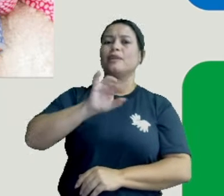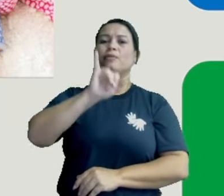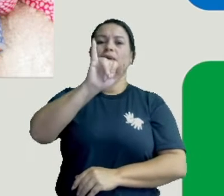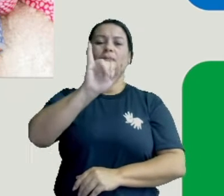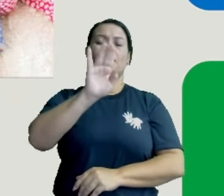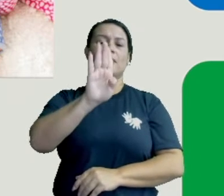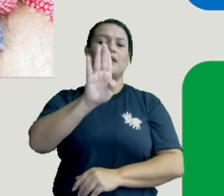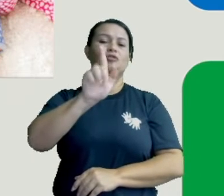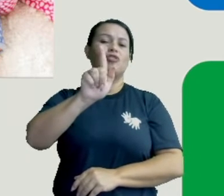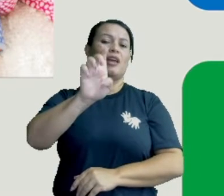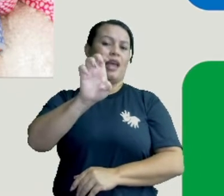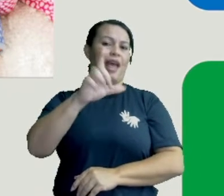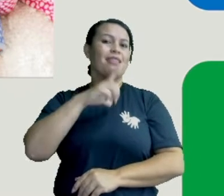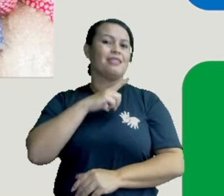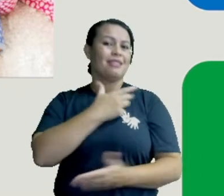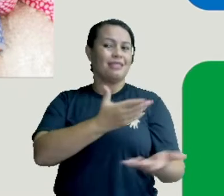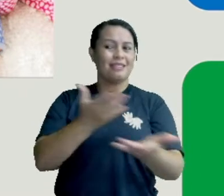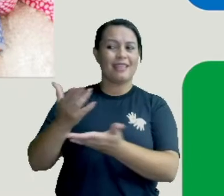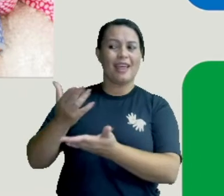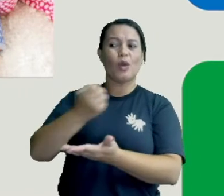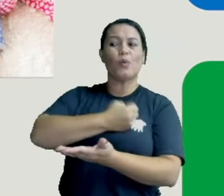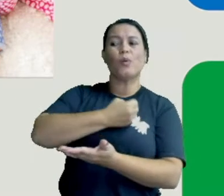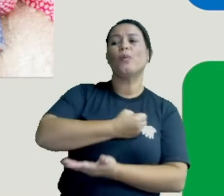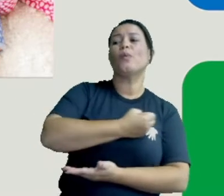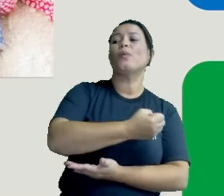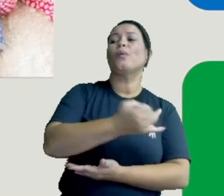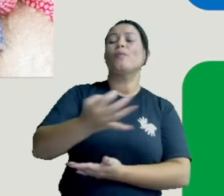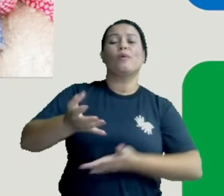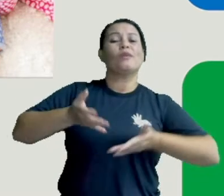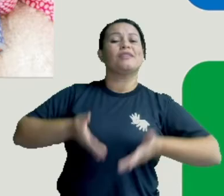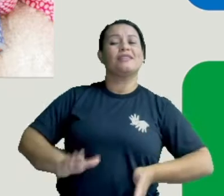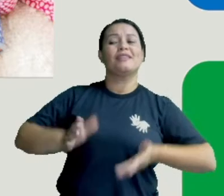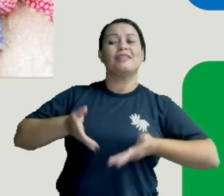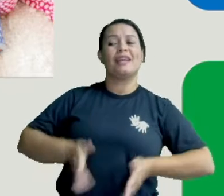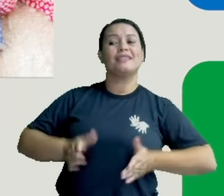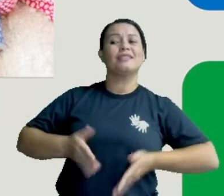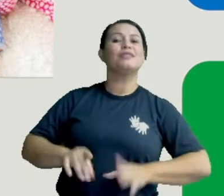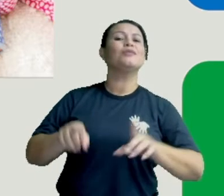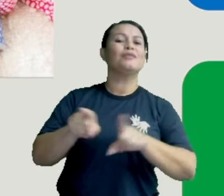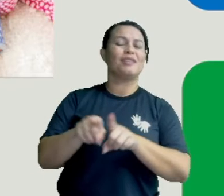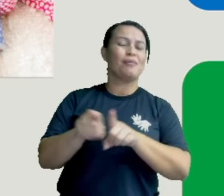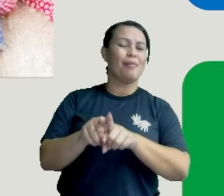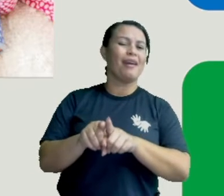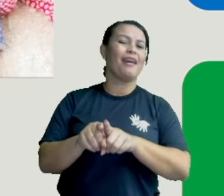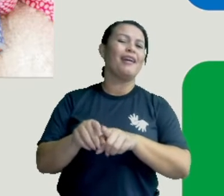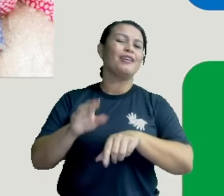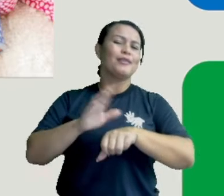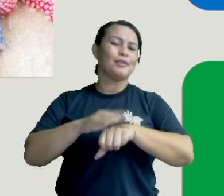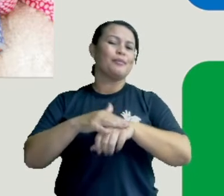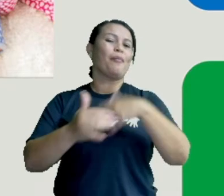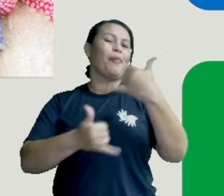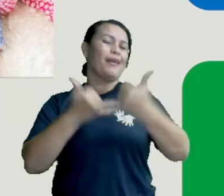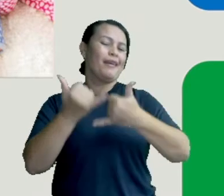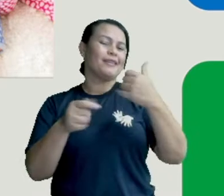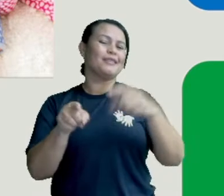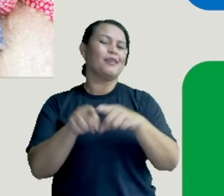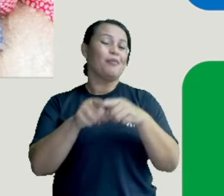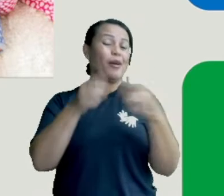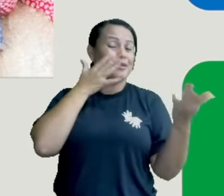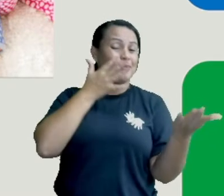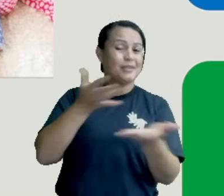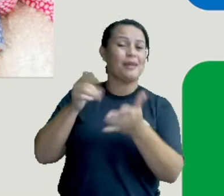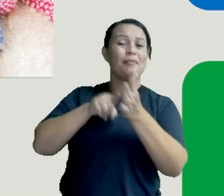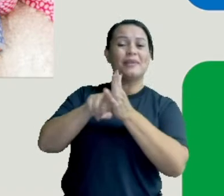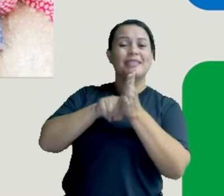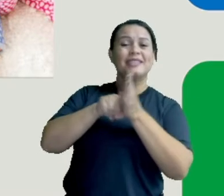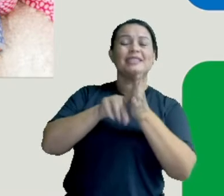ao vivo e a cores do número de nascidos e, logicamente, implicando no aumento da nossa população. Então eu pesquisei,